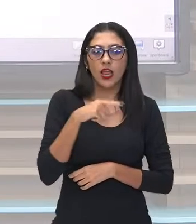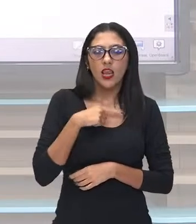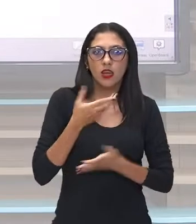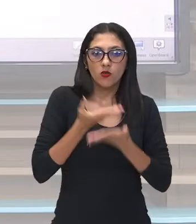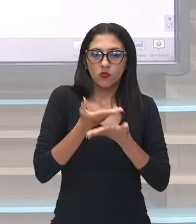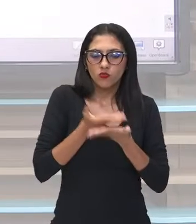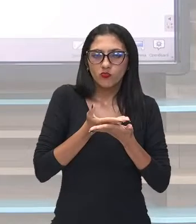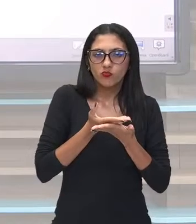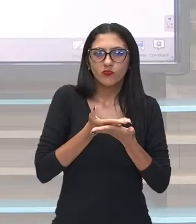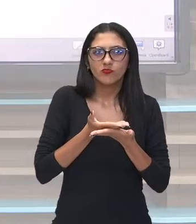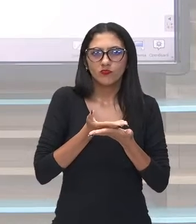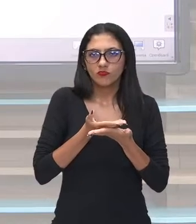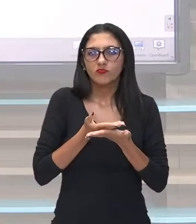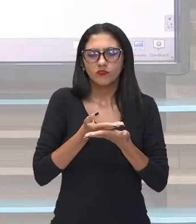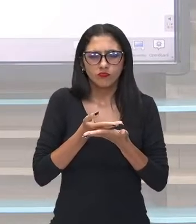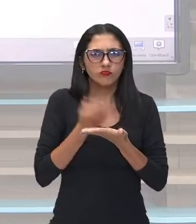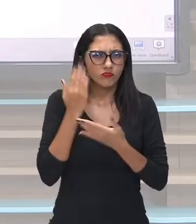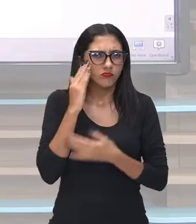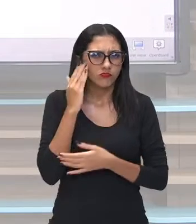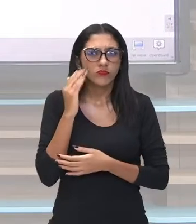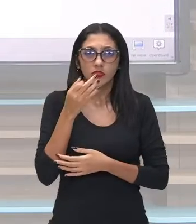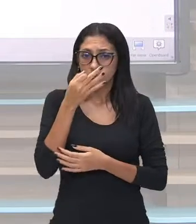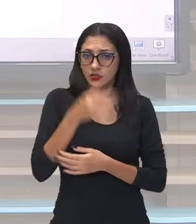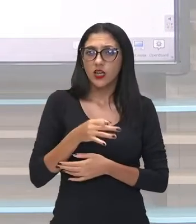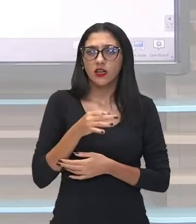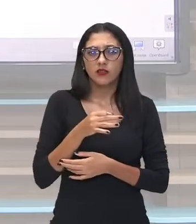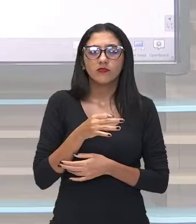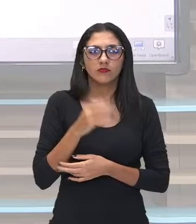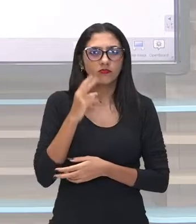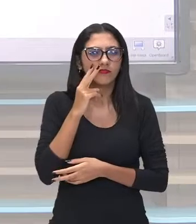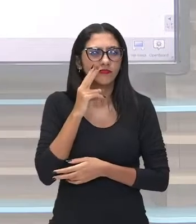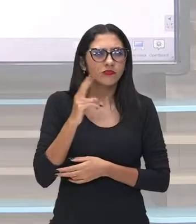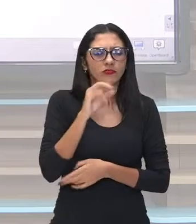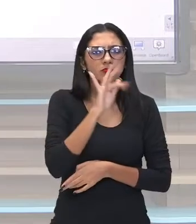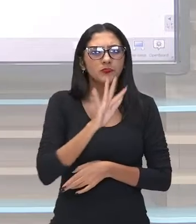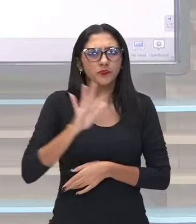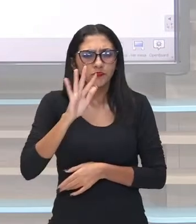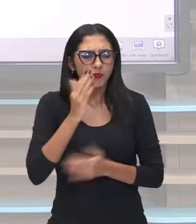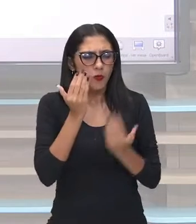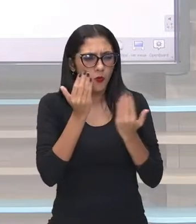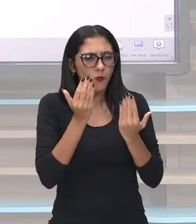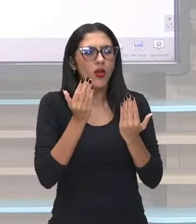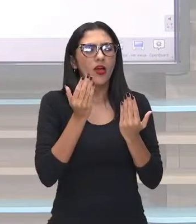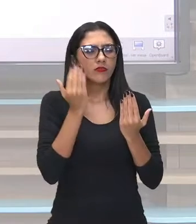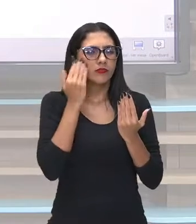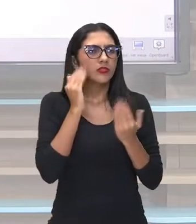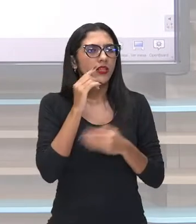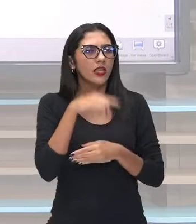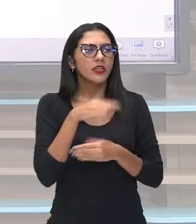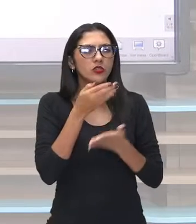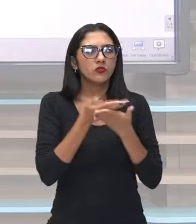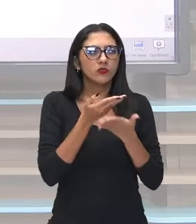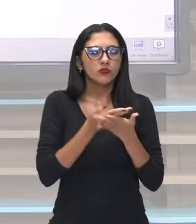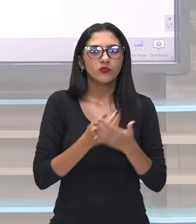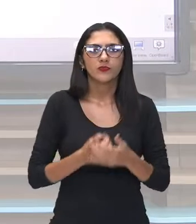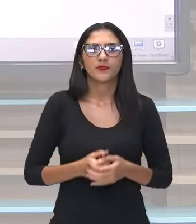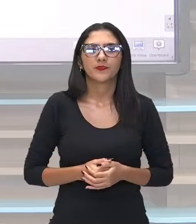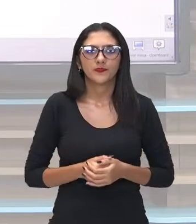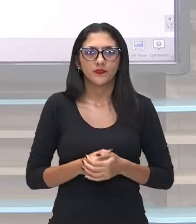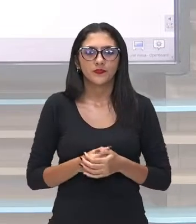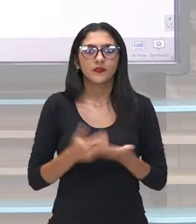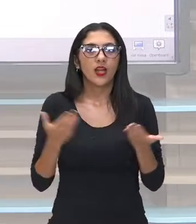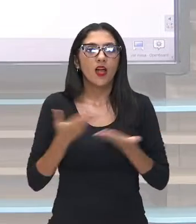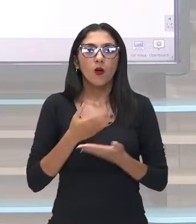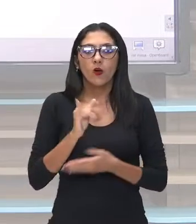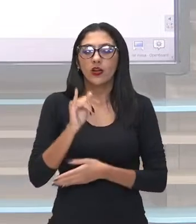Isso aí é claro, né? A gente vê ele aí, a gente sabe que ele está estudando. Agora, a inferência,